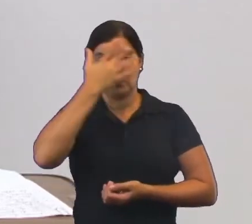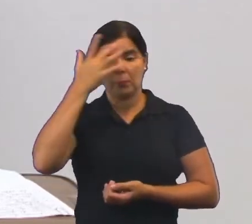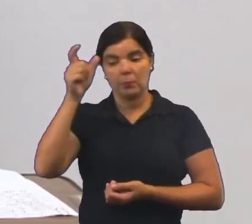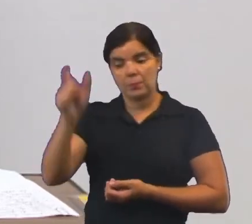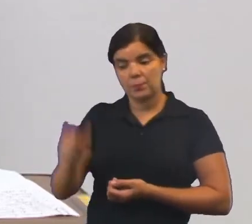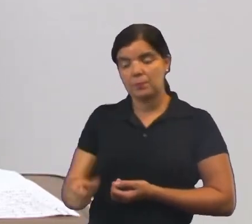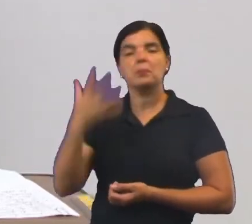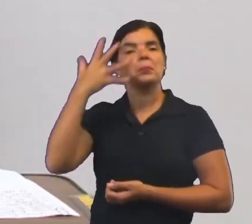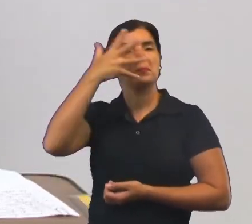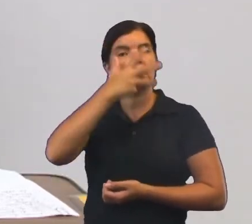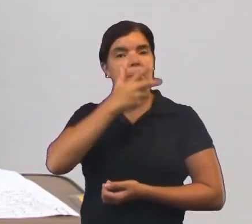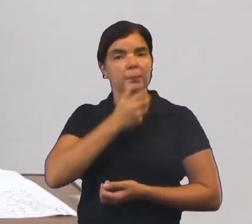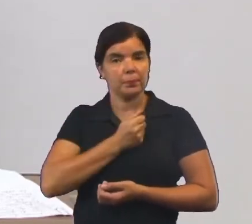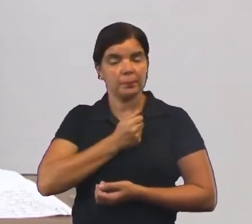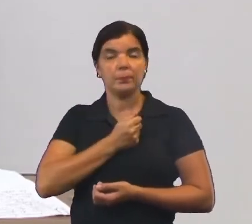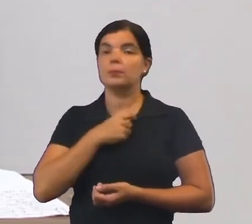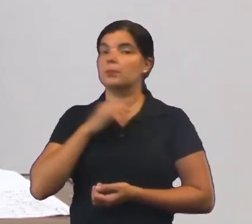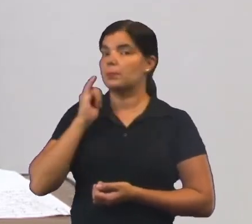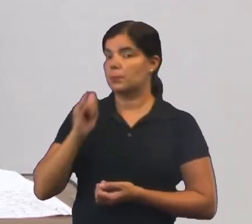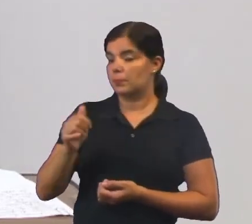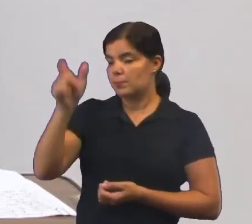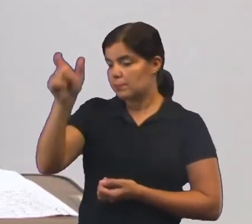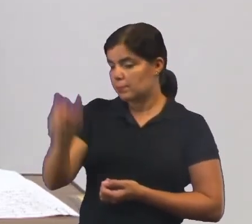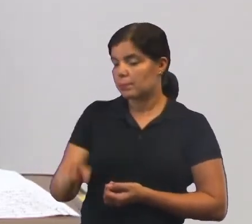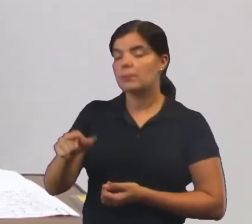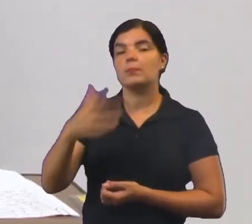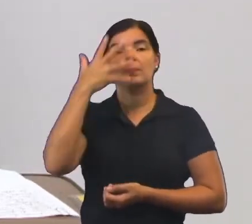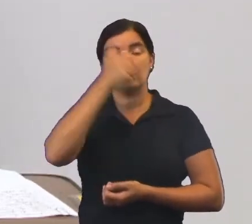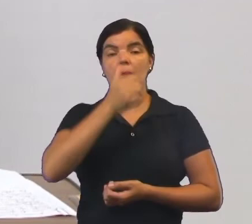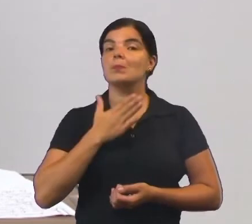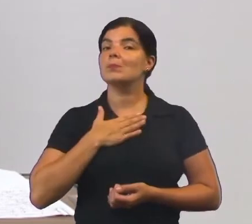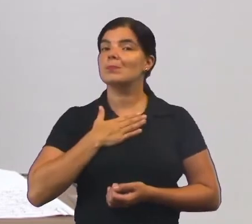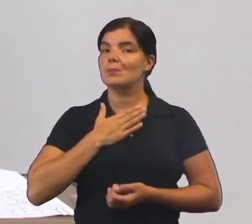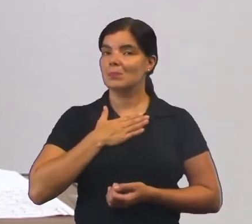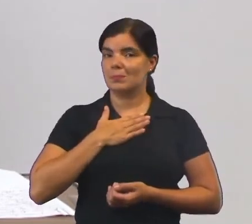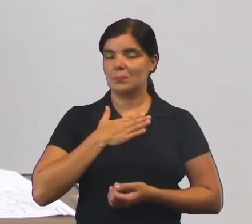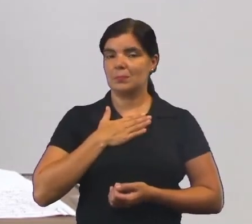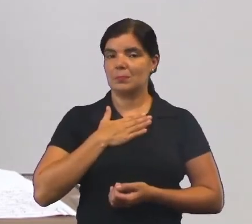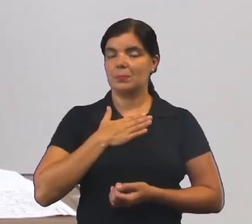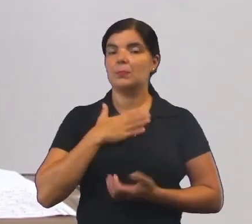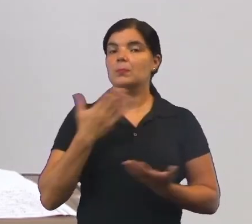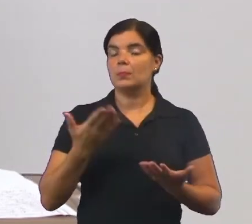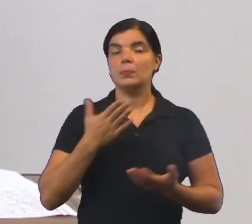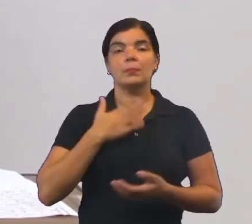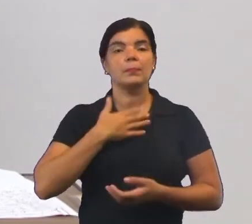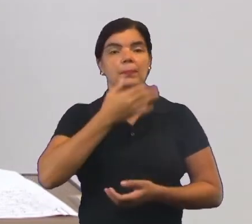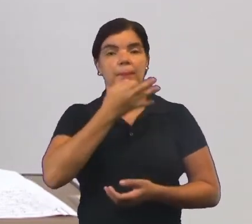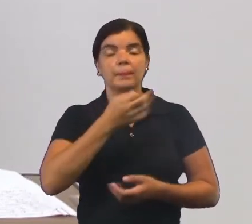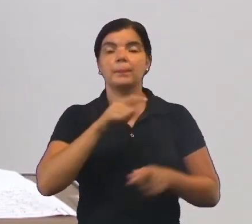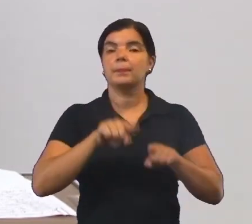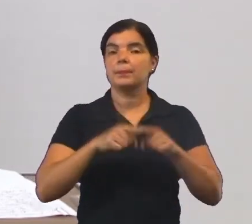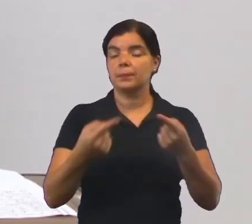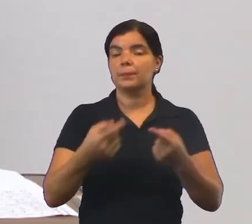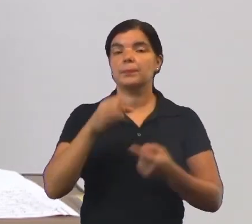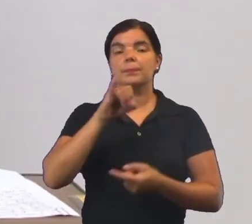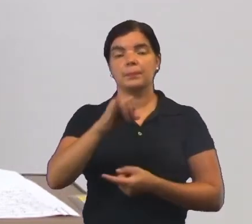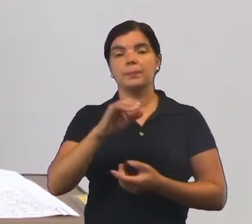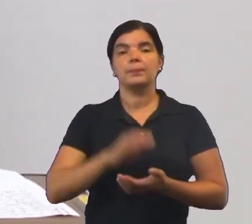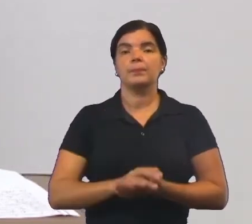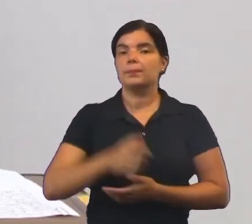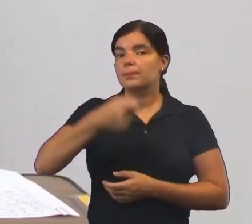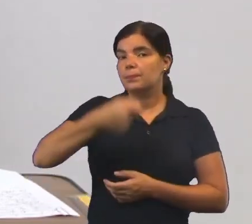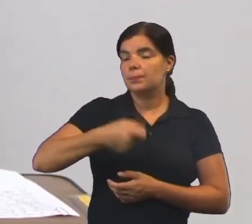é bonito, eu estou falando que aquela pessoa é bonita aos meus olhos. Então, é a minha opinião. Se eu falo com uma